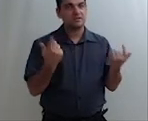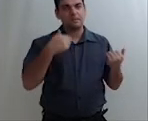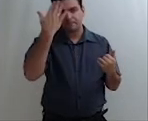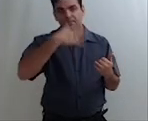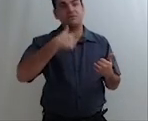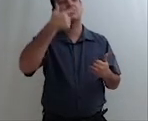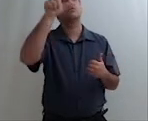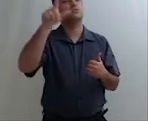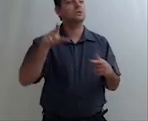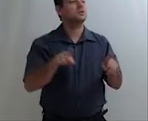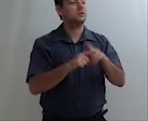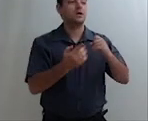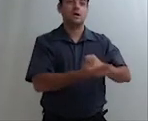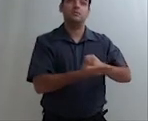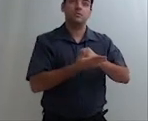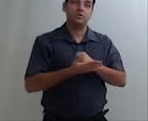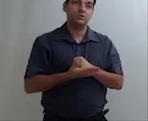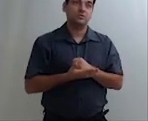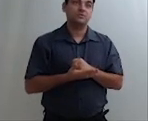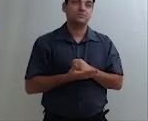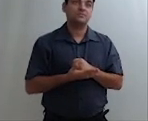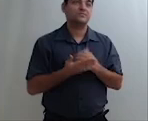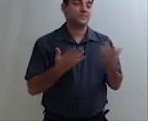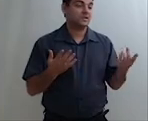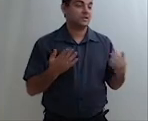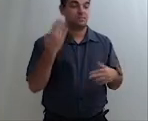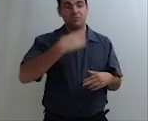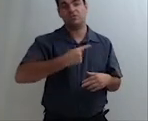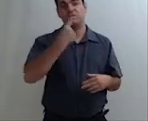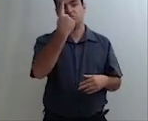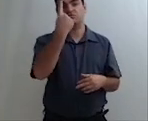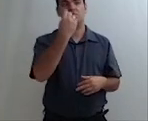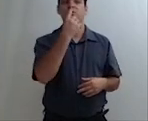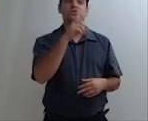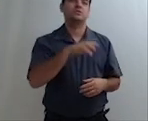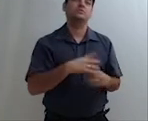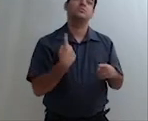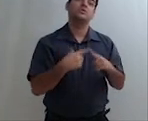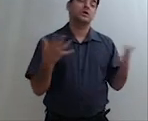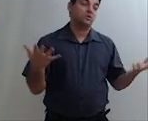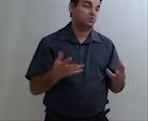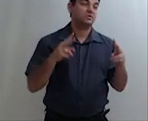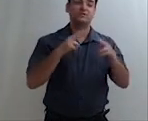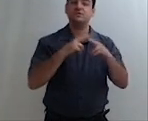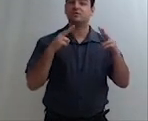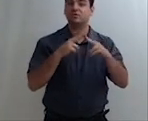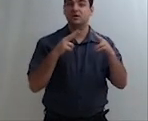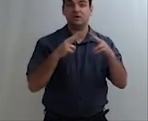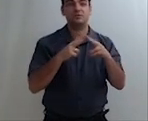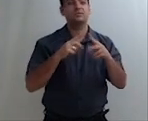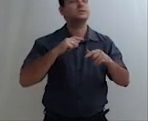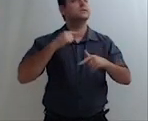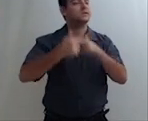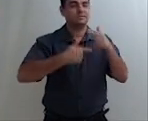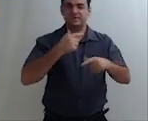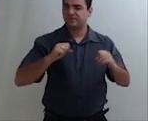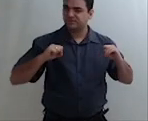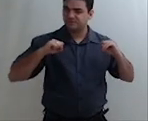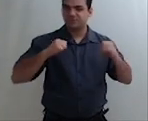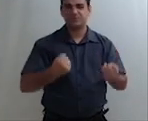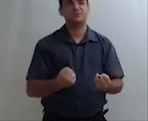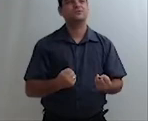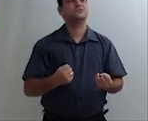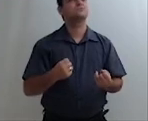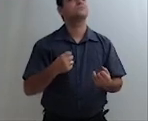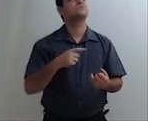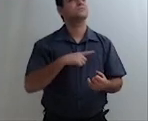prova independente e hoje nesse ambiente virtual em que estamos todos trabalhando é fundamental eh que